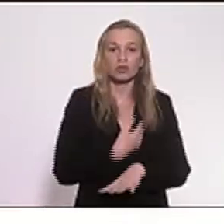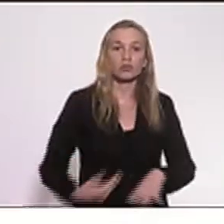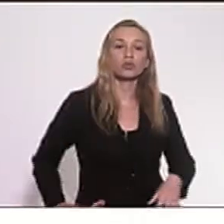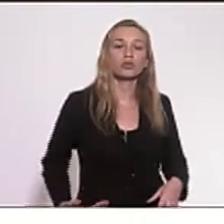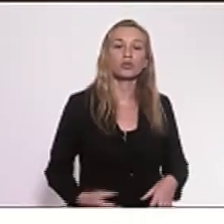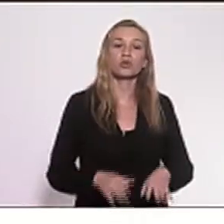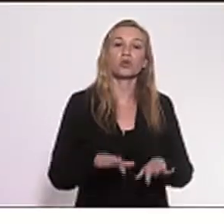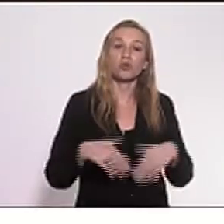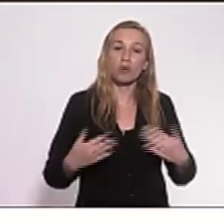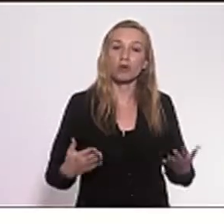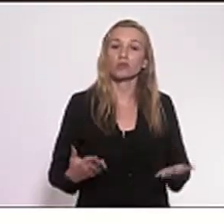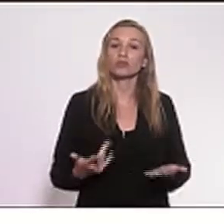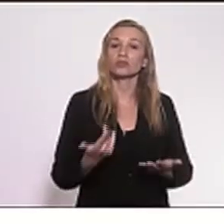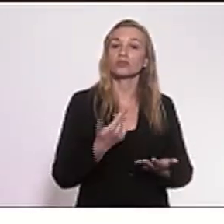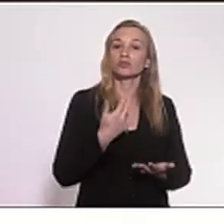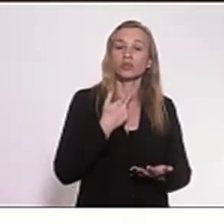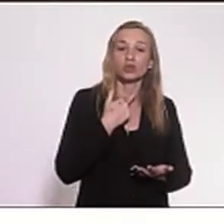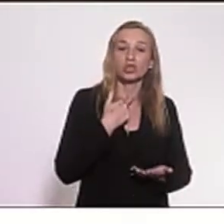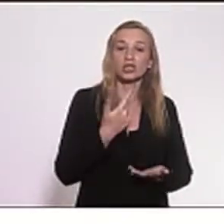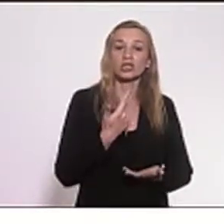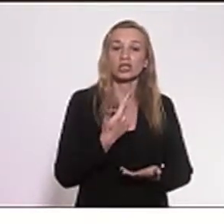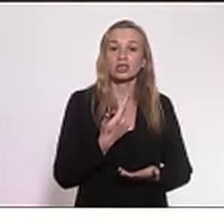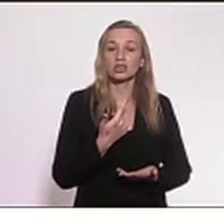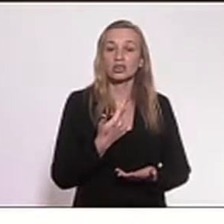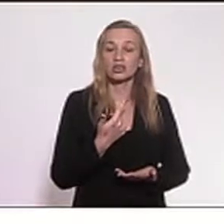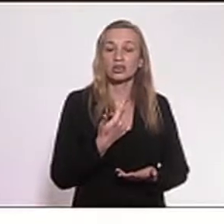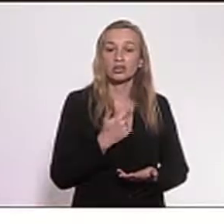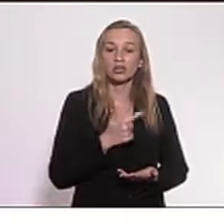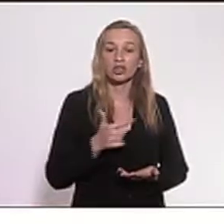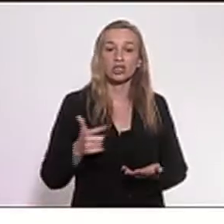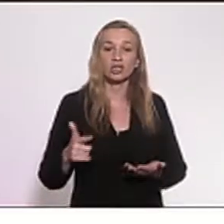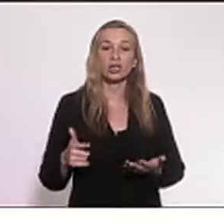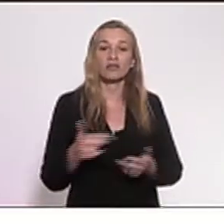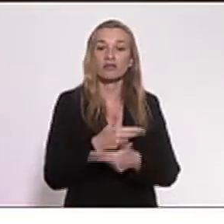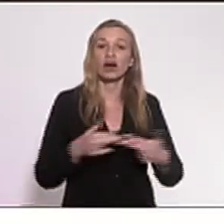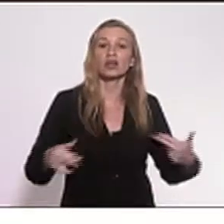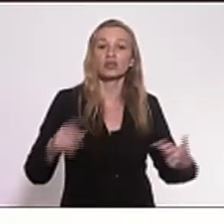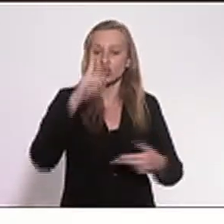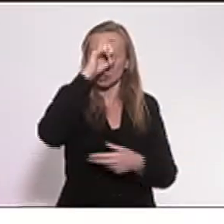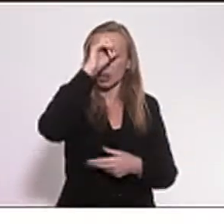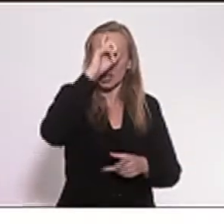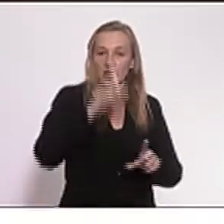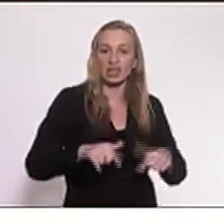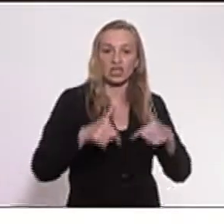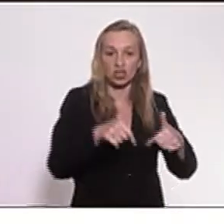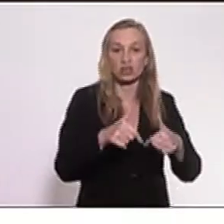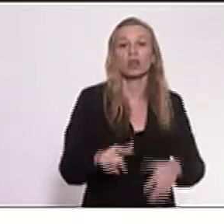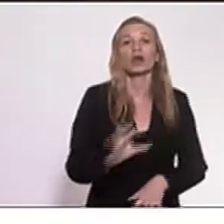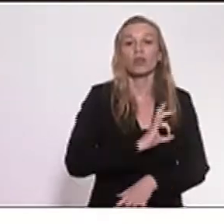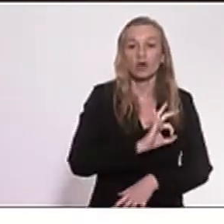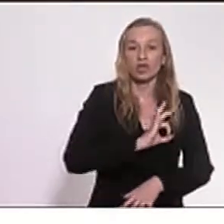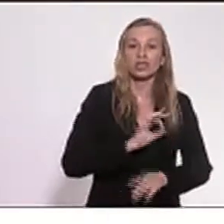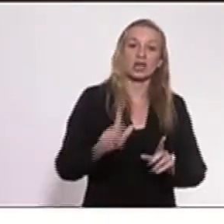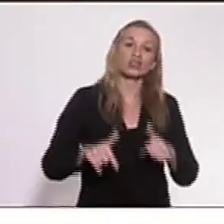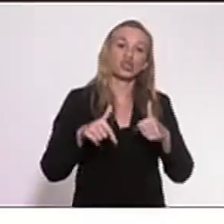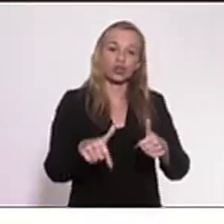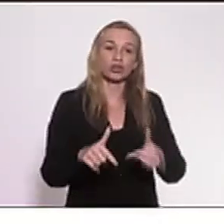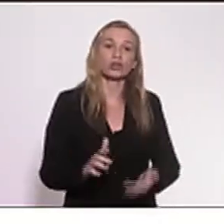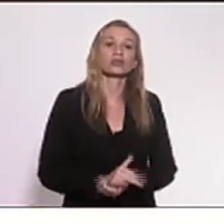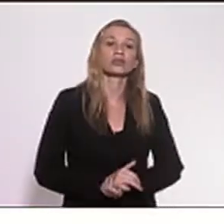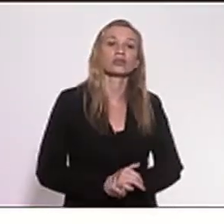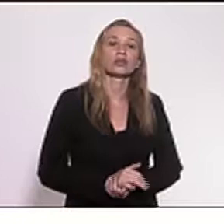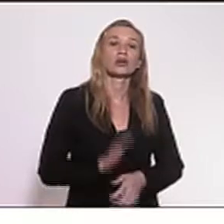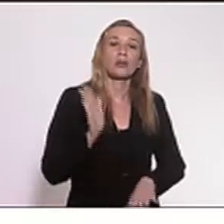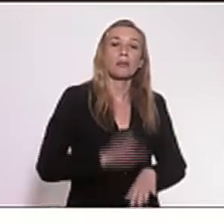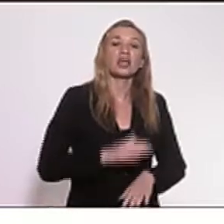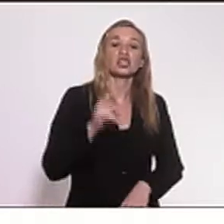gente não poderia ter as dezenas de hospitais que temos funcionando, a polícia funcionando, as mais